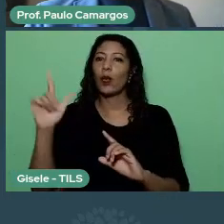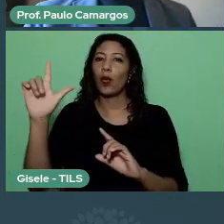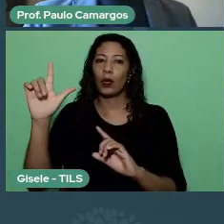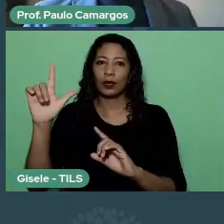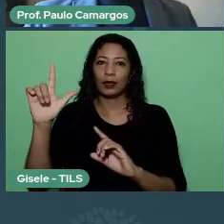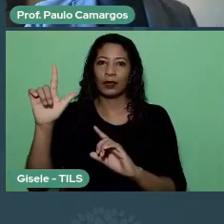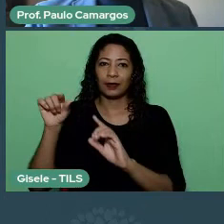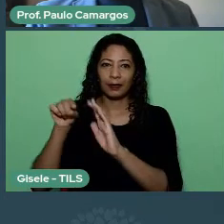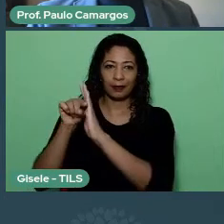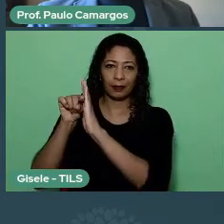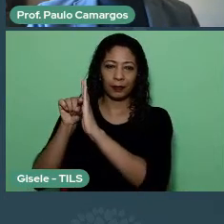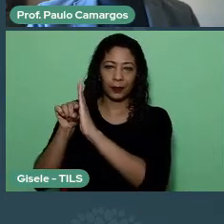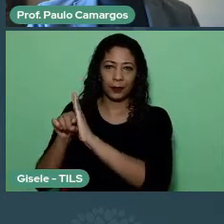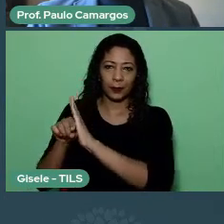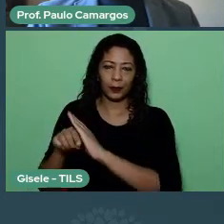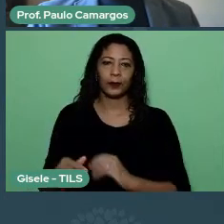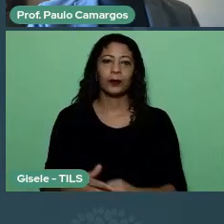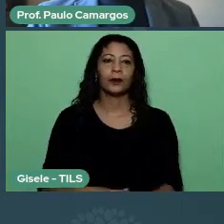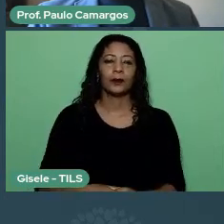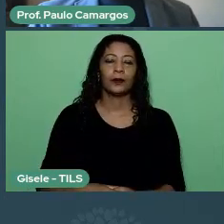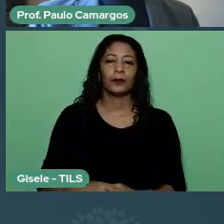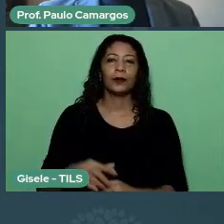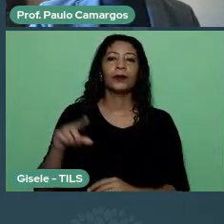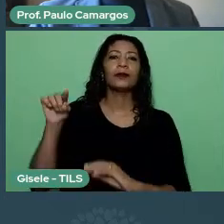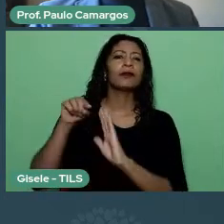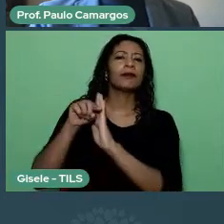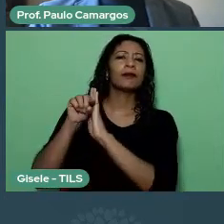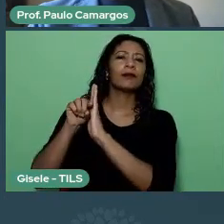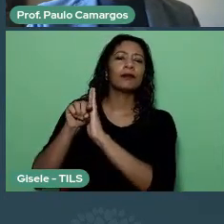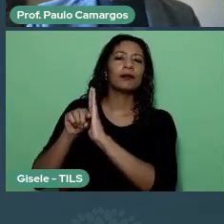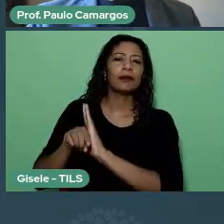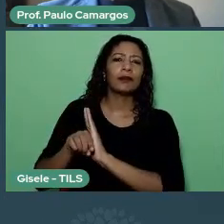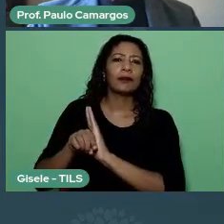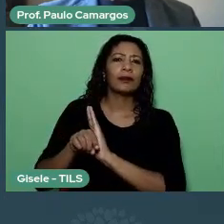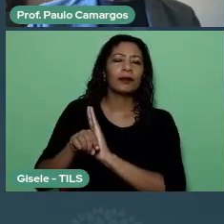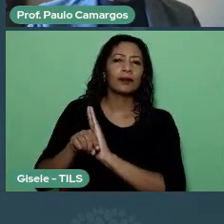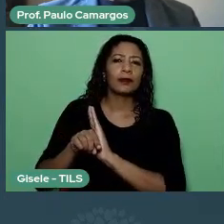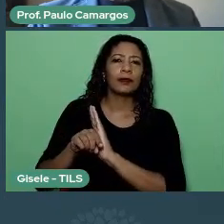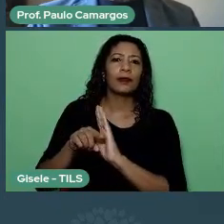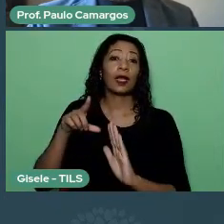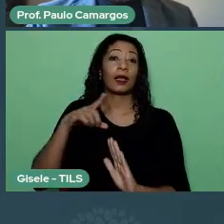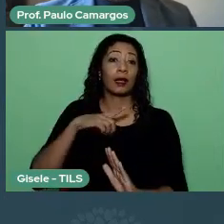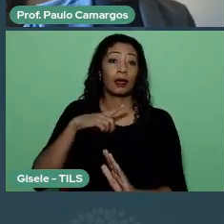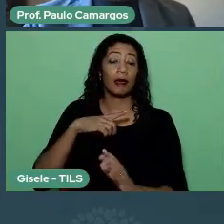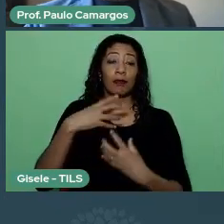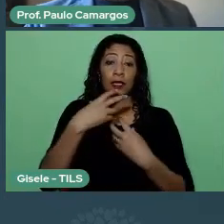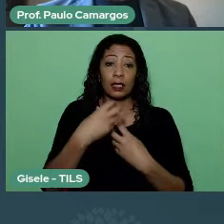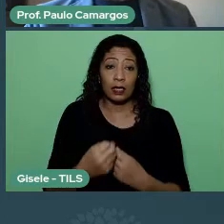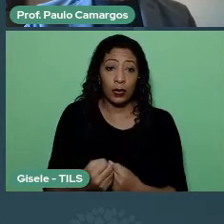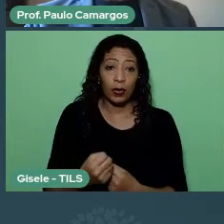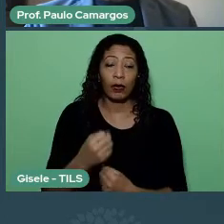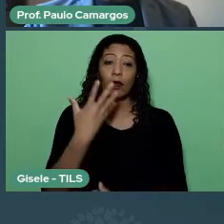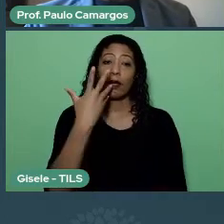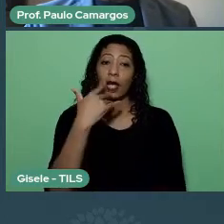fizemos. Nesse trabalho, vejam bem, nós só admitimos crianças com asma leve, e era um critério